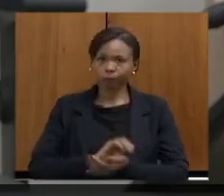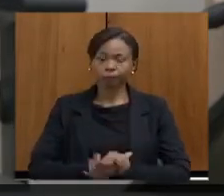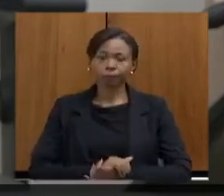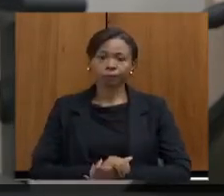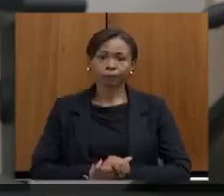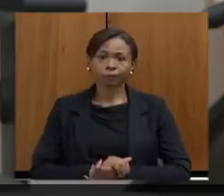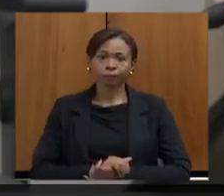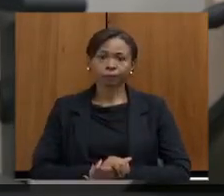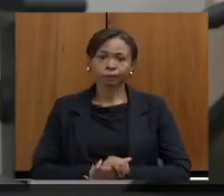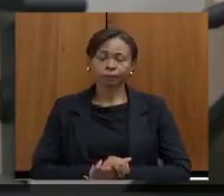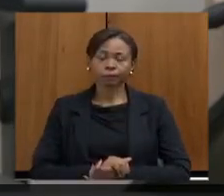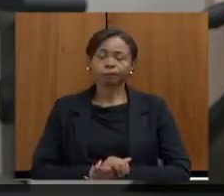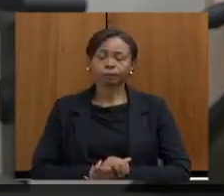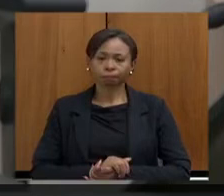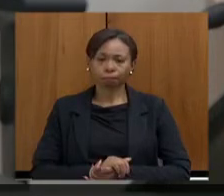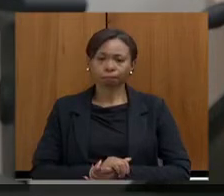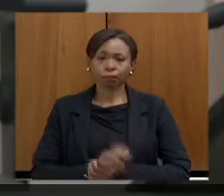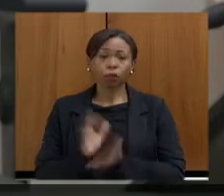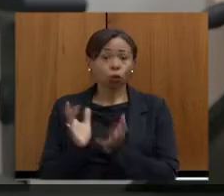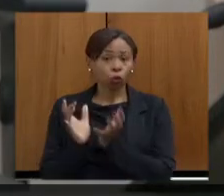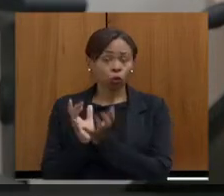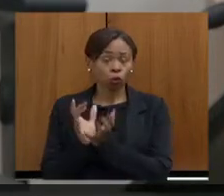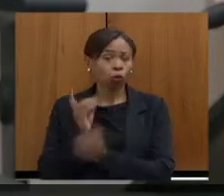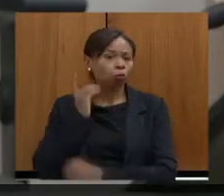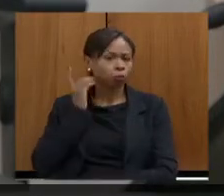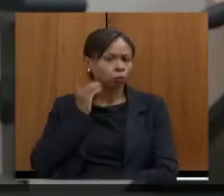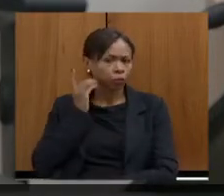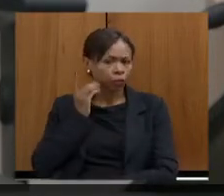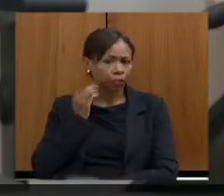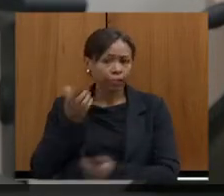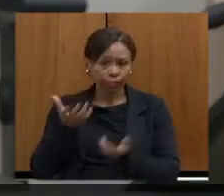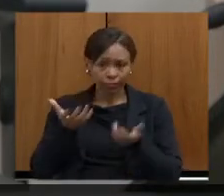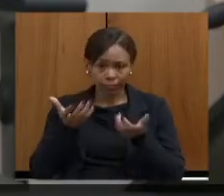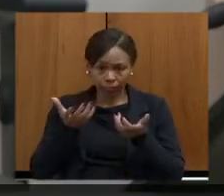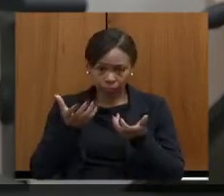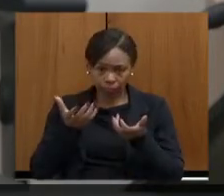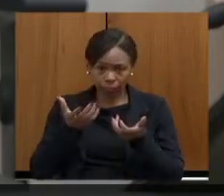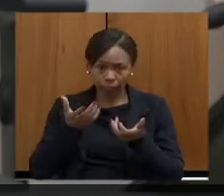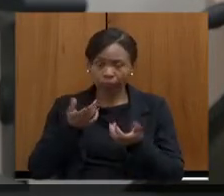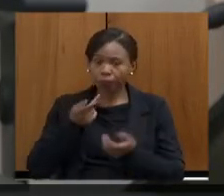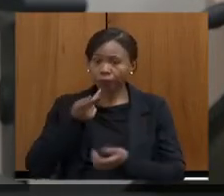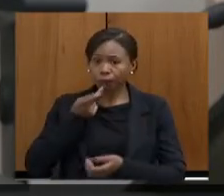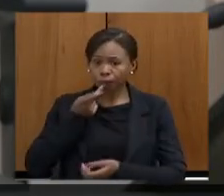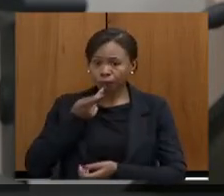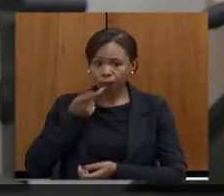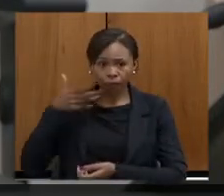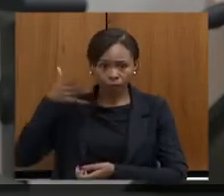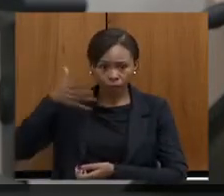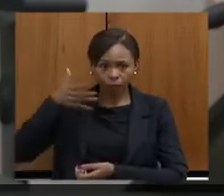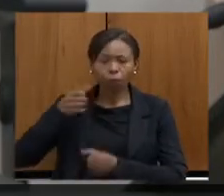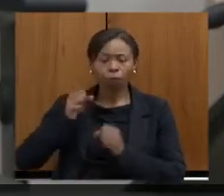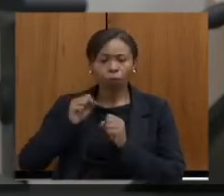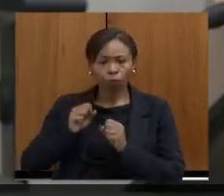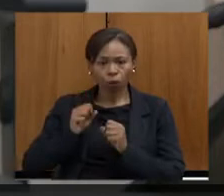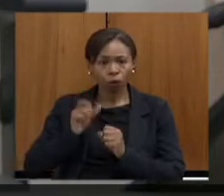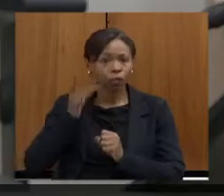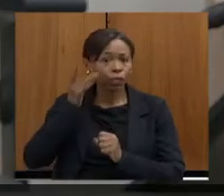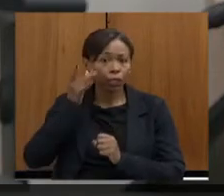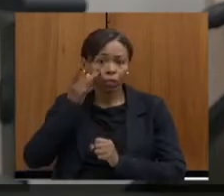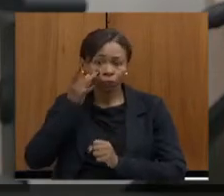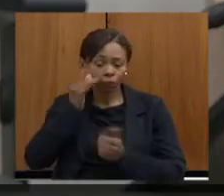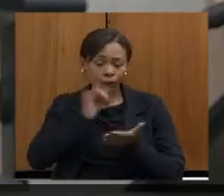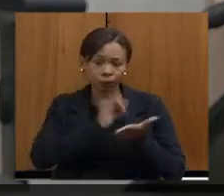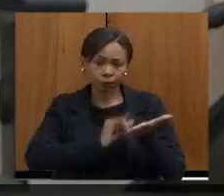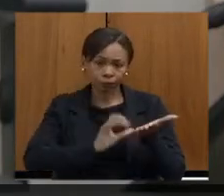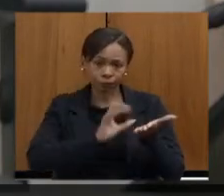Terceiro, os parlamentares que desejarem fazer uso da palavra podem se inscrever pessoalmente junto à